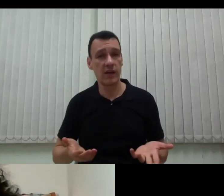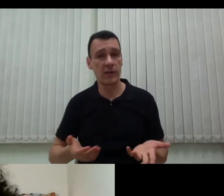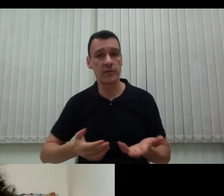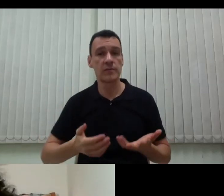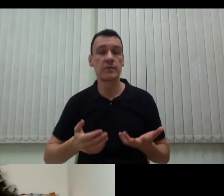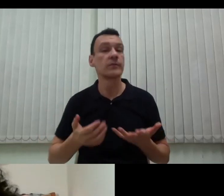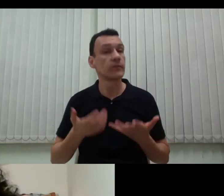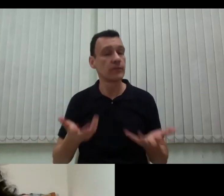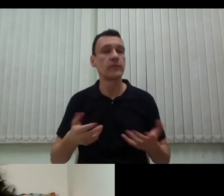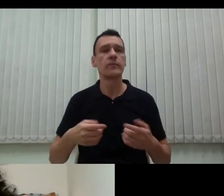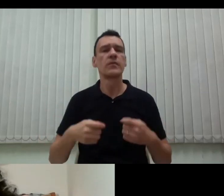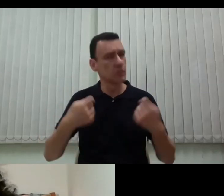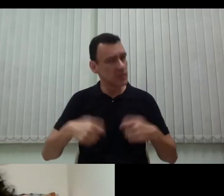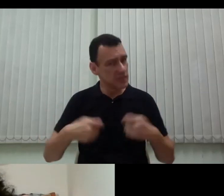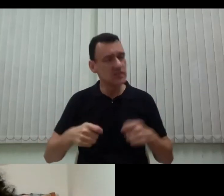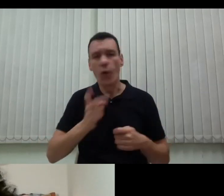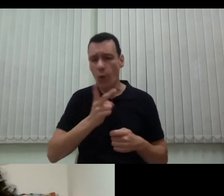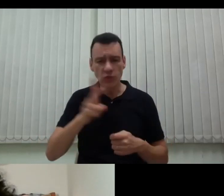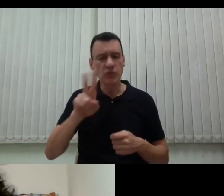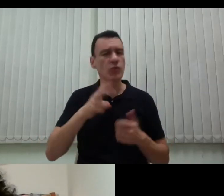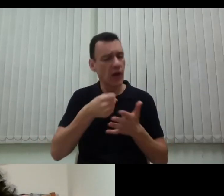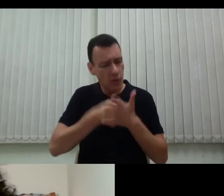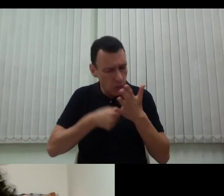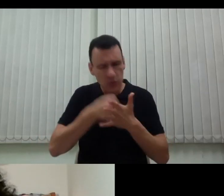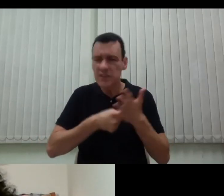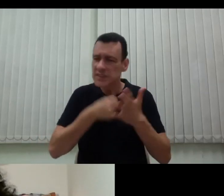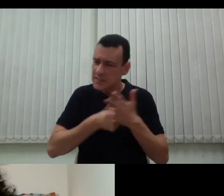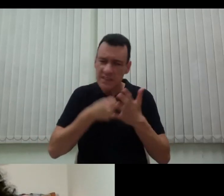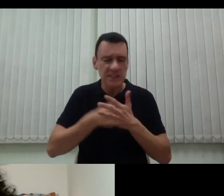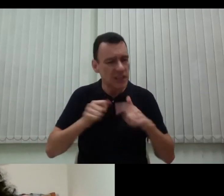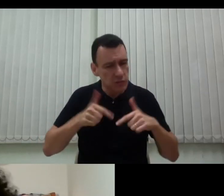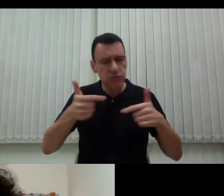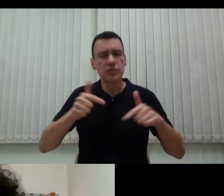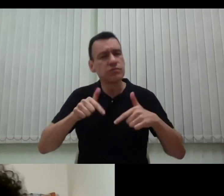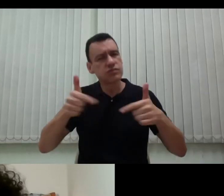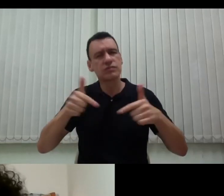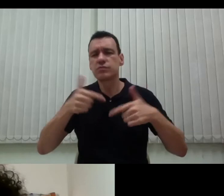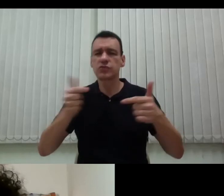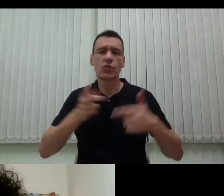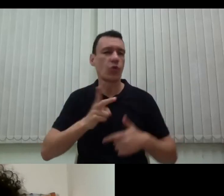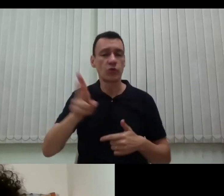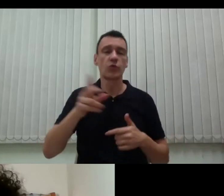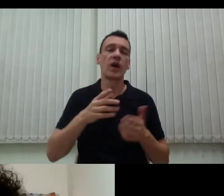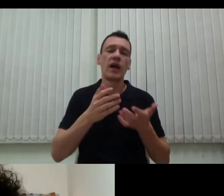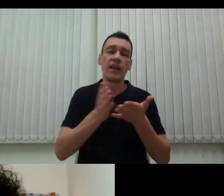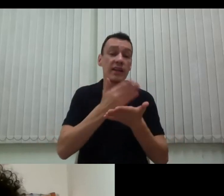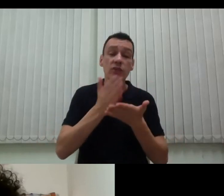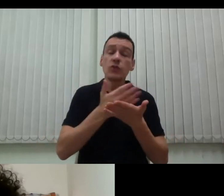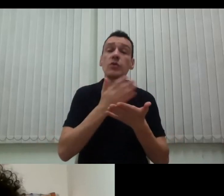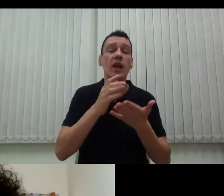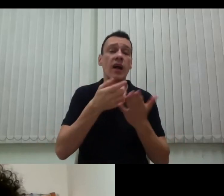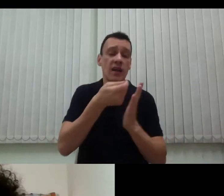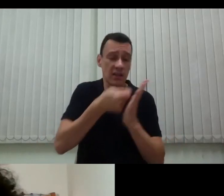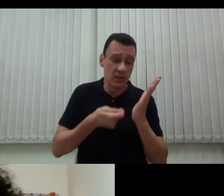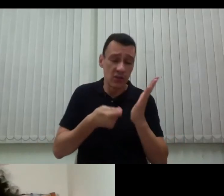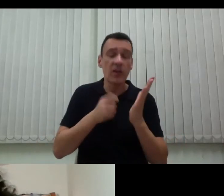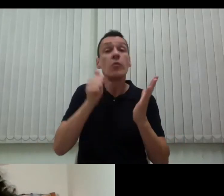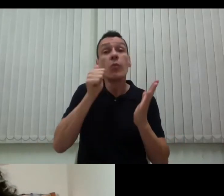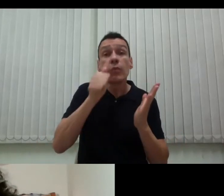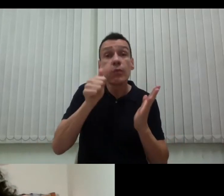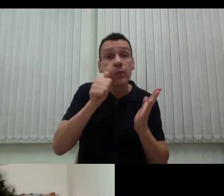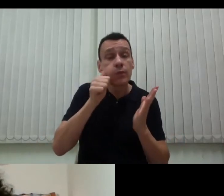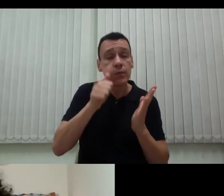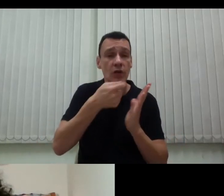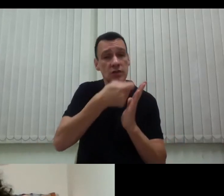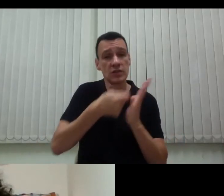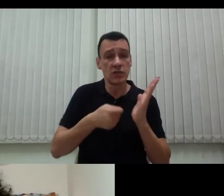gente seguir trabalhando a literatura feita por mulheres, e não só. No grupo de estudos Marielle